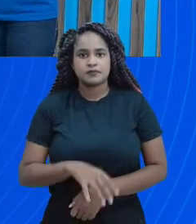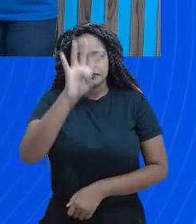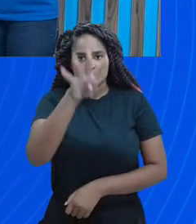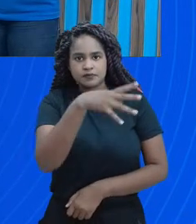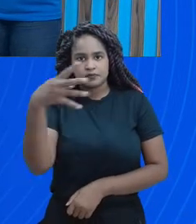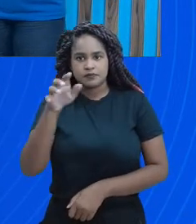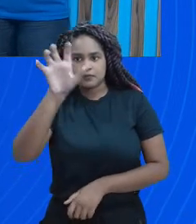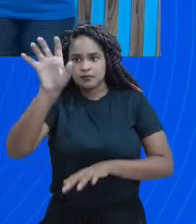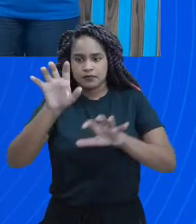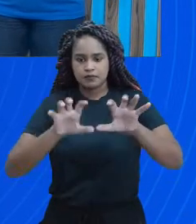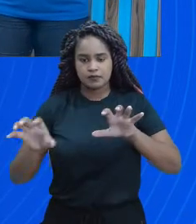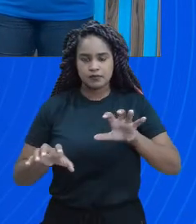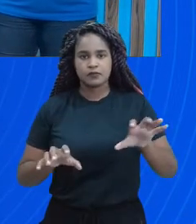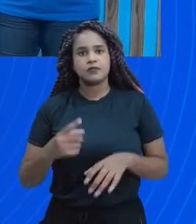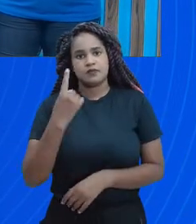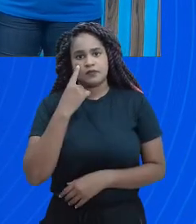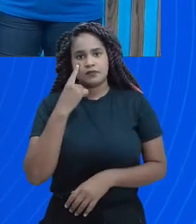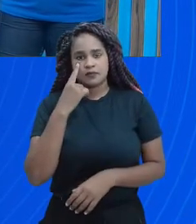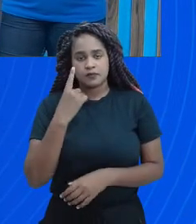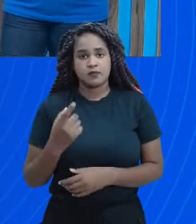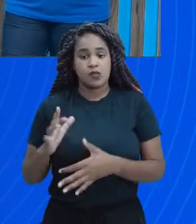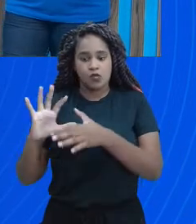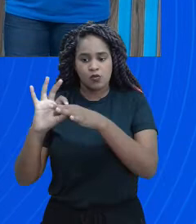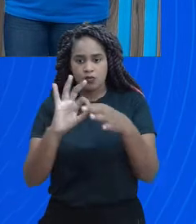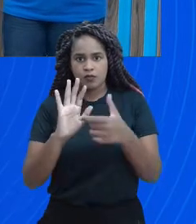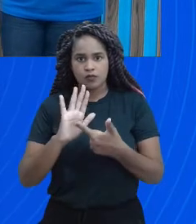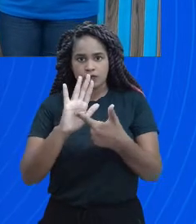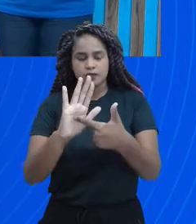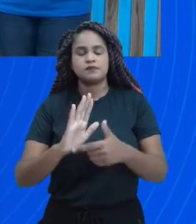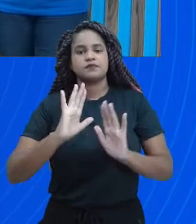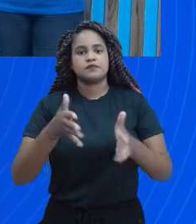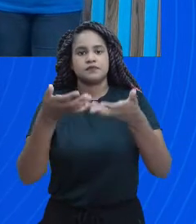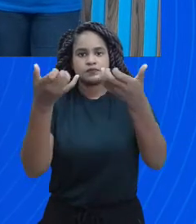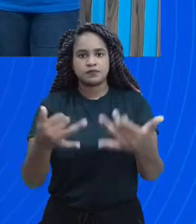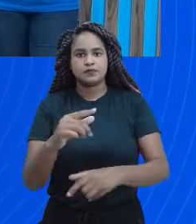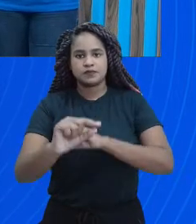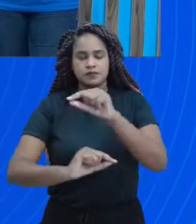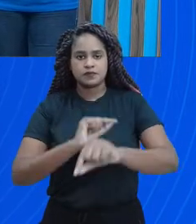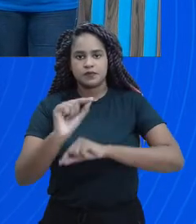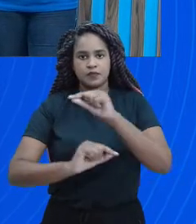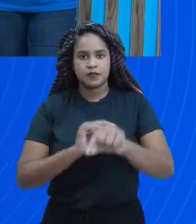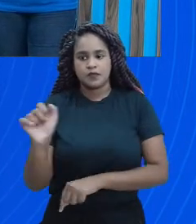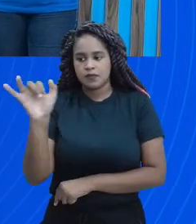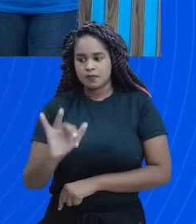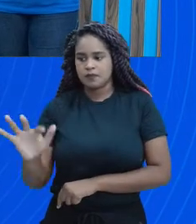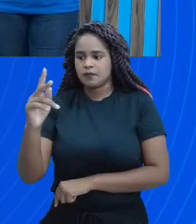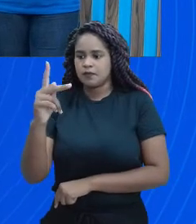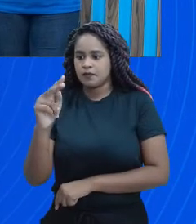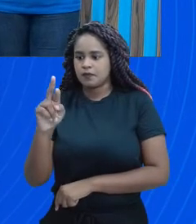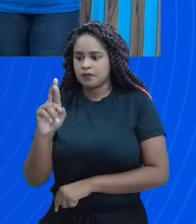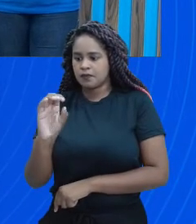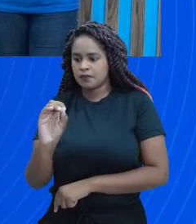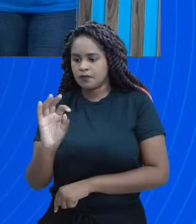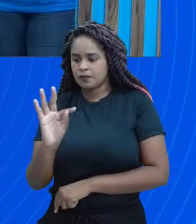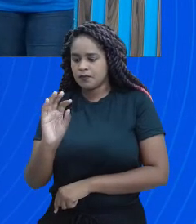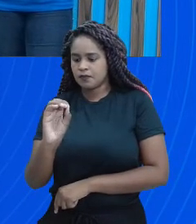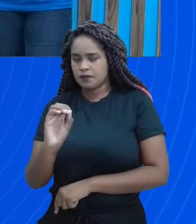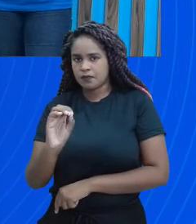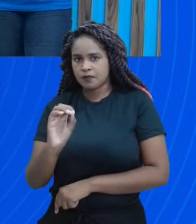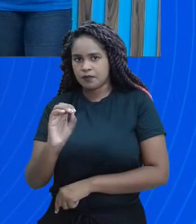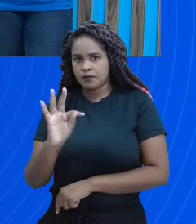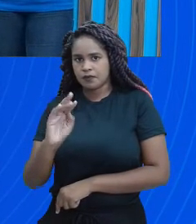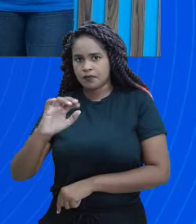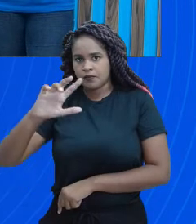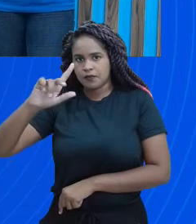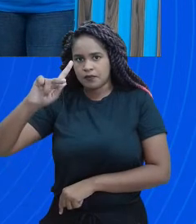tirar da gente esse primeiro contexto, né? A gente já falou aqui de imagens prototípicas, né? Essa palavrinha